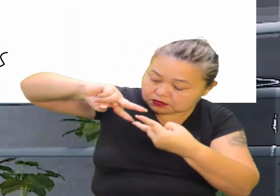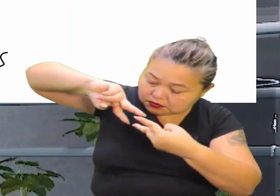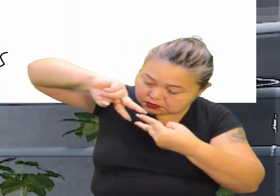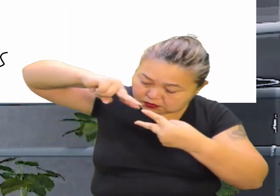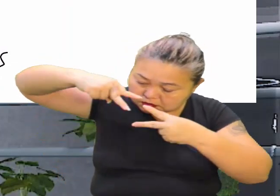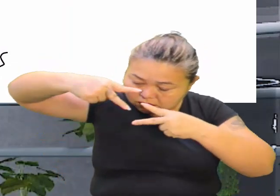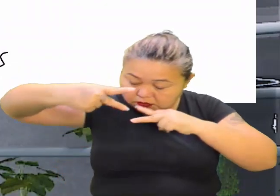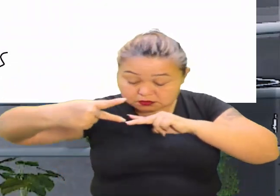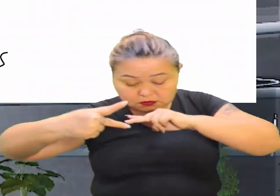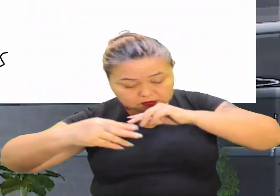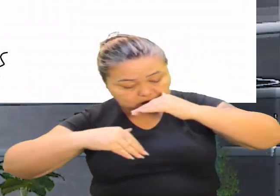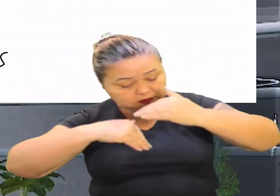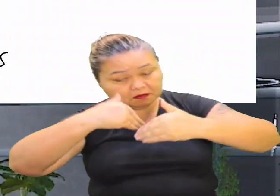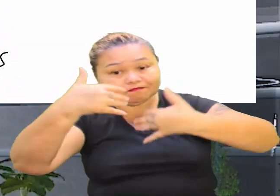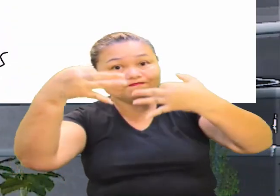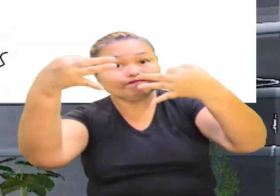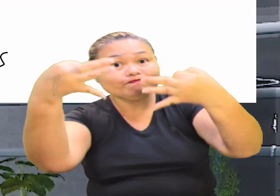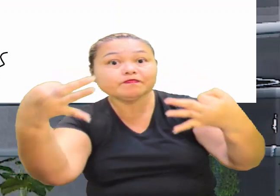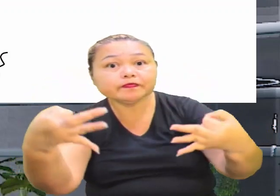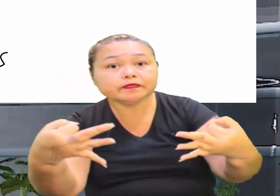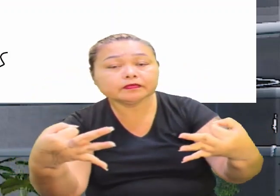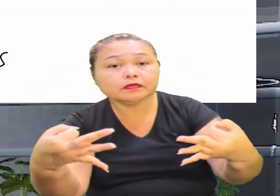genética eficiente.